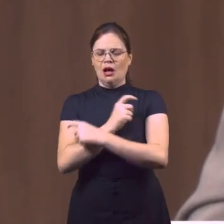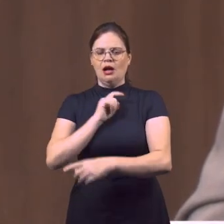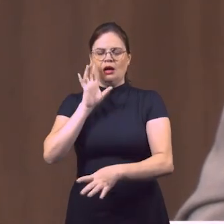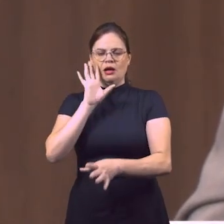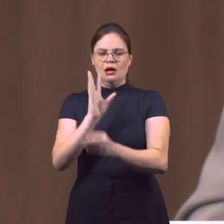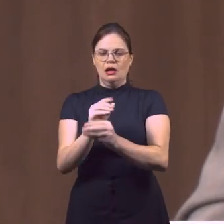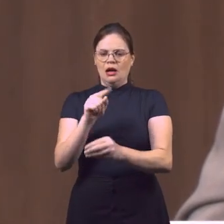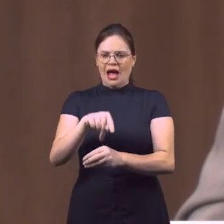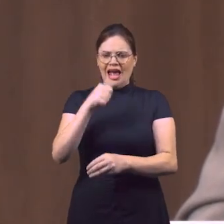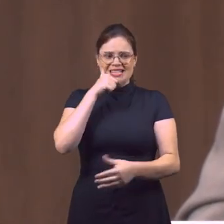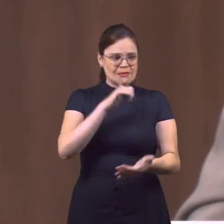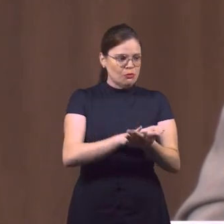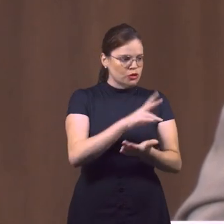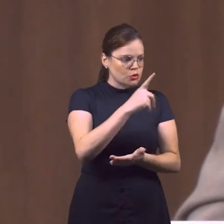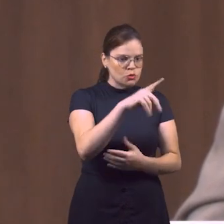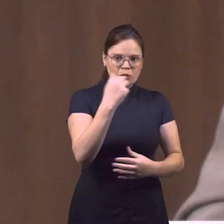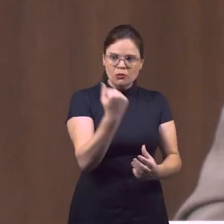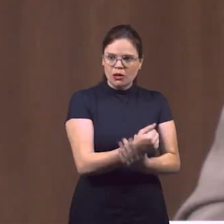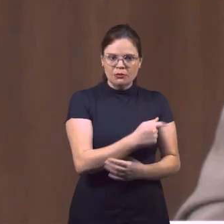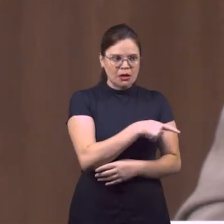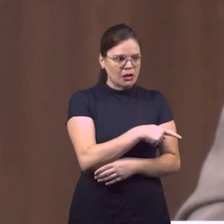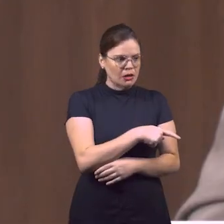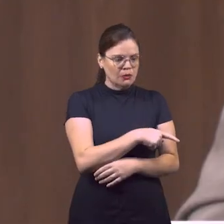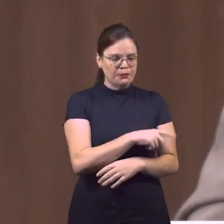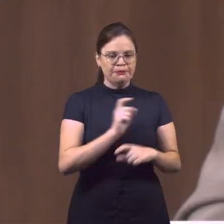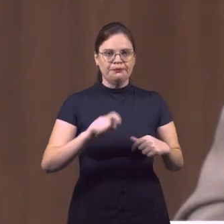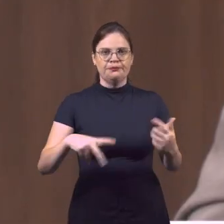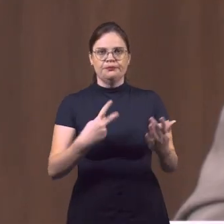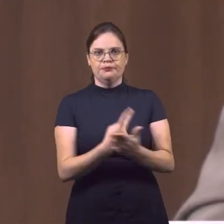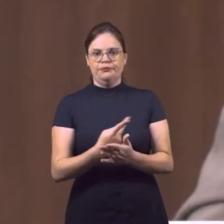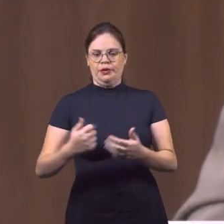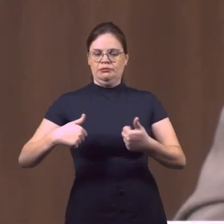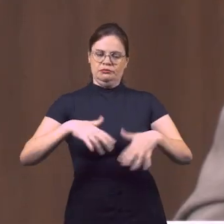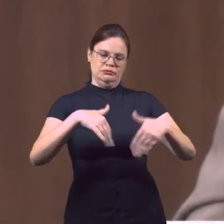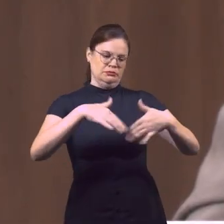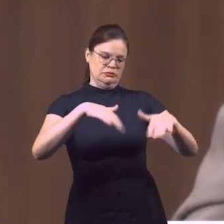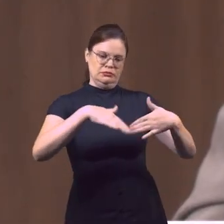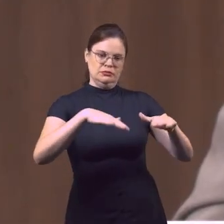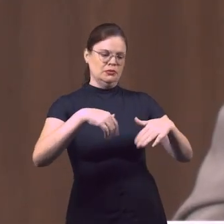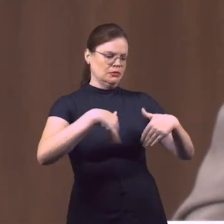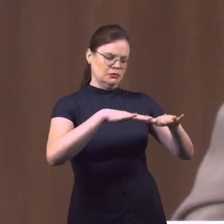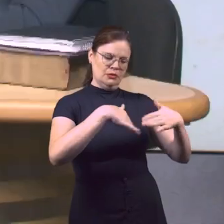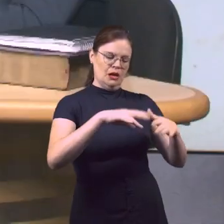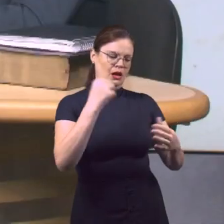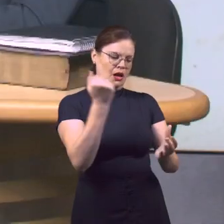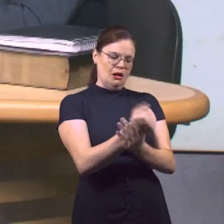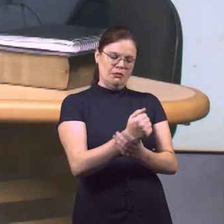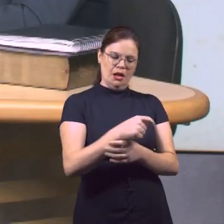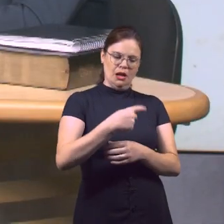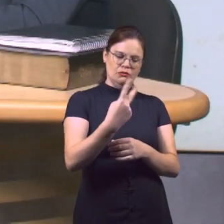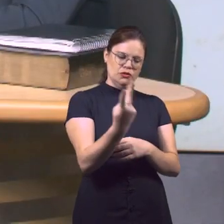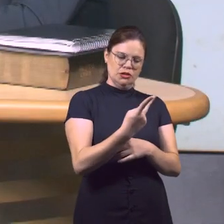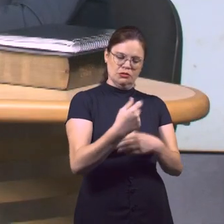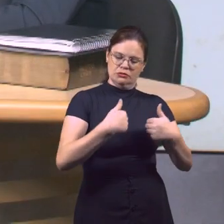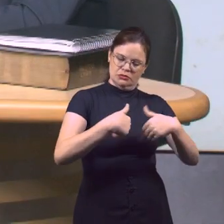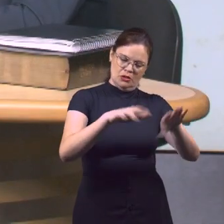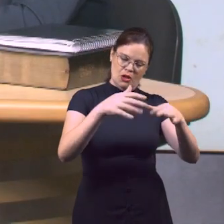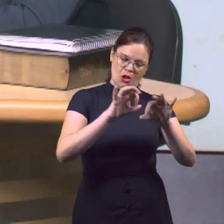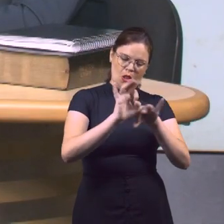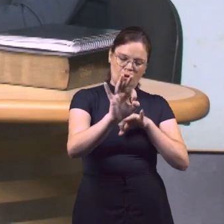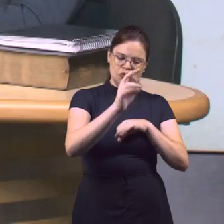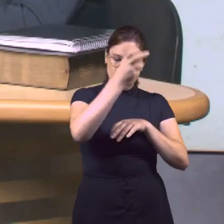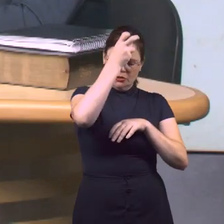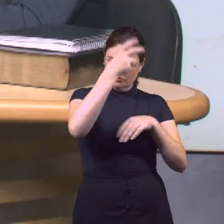a Bíblia que ele dispensou Abraão e Sarai para longe do Egito, porque eles não queriam que Deus